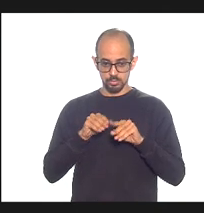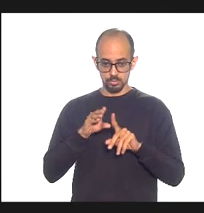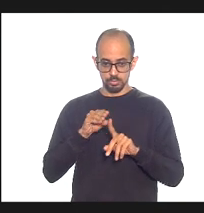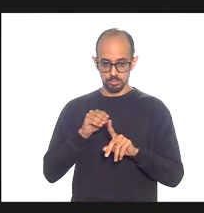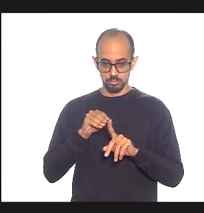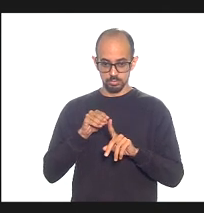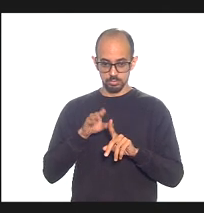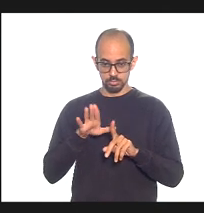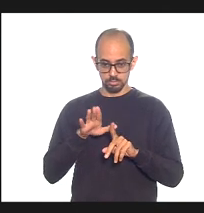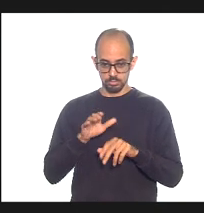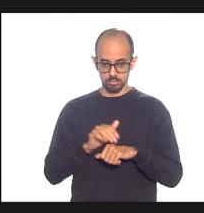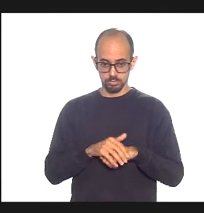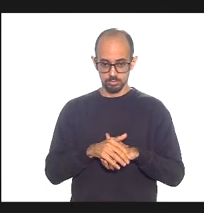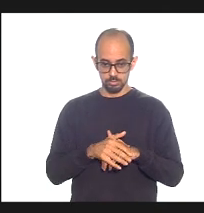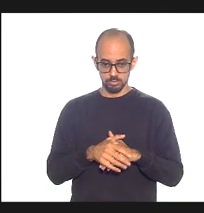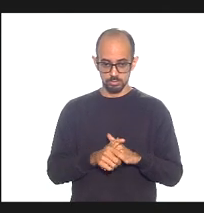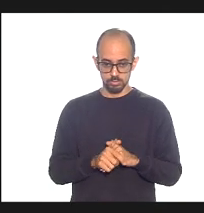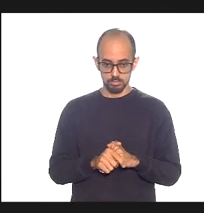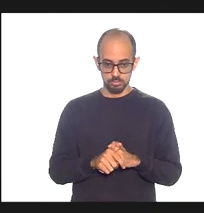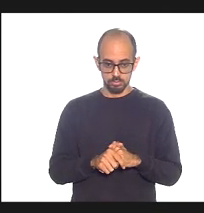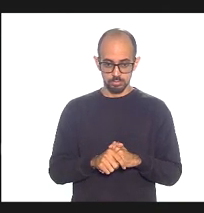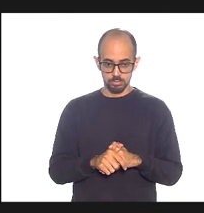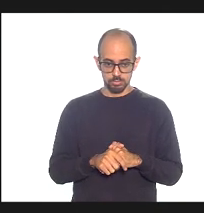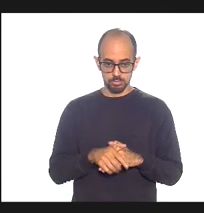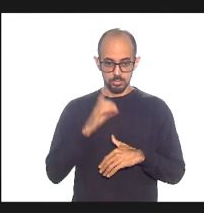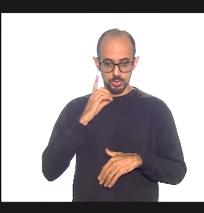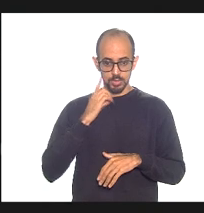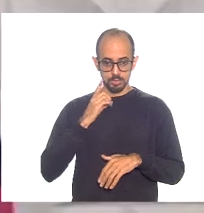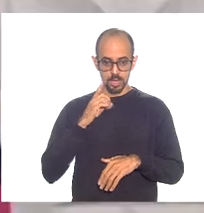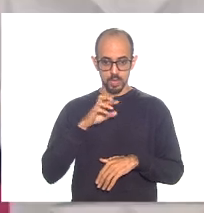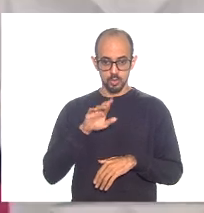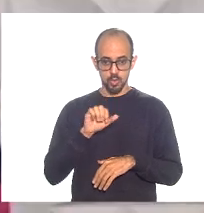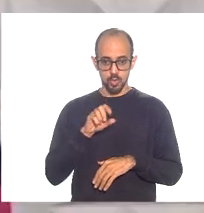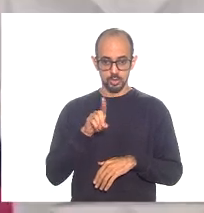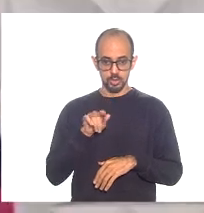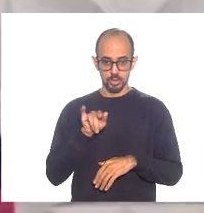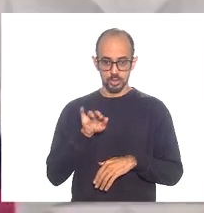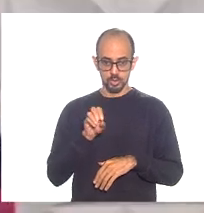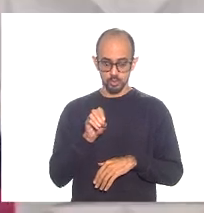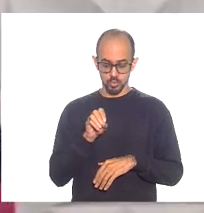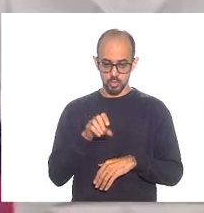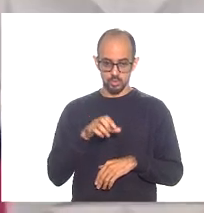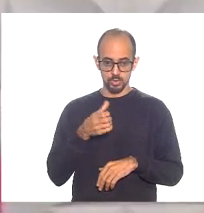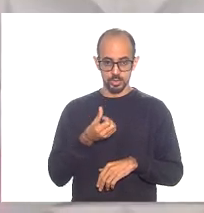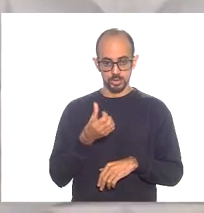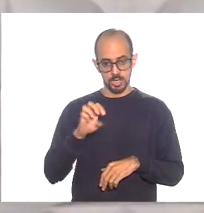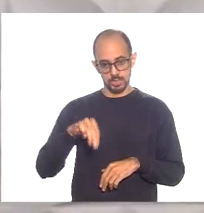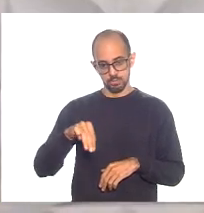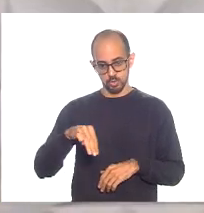desligar, presidente. Obrigado. Deputado Rodrigo Amorim, Vossa Excelência tem 6 minutos.